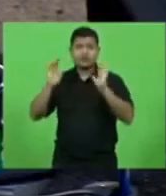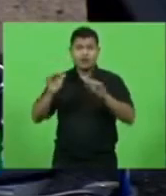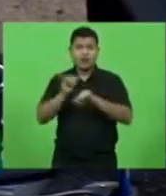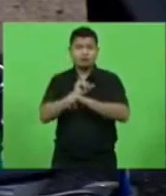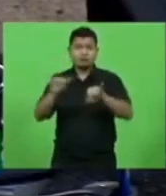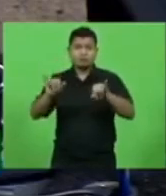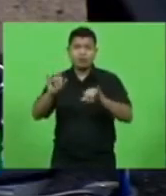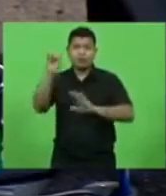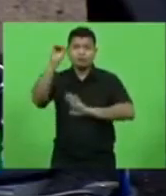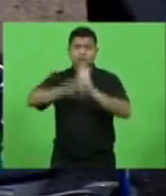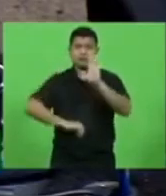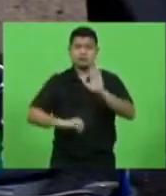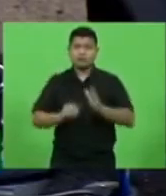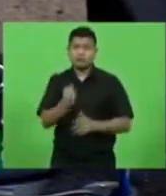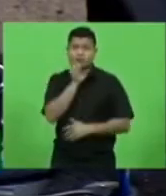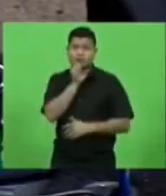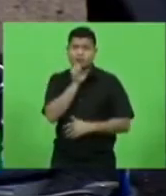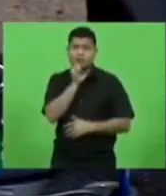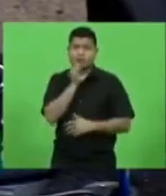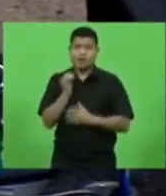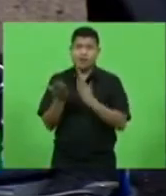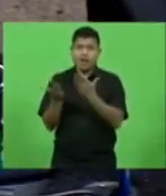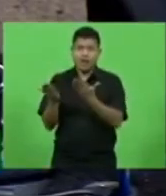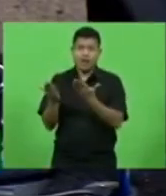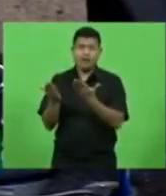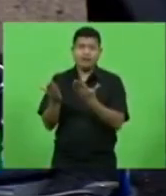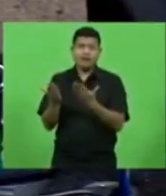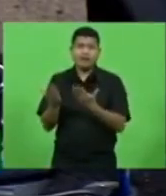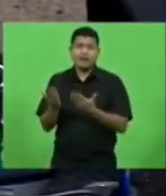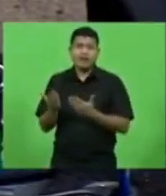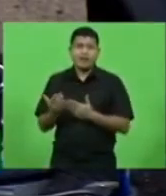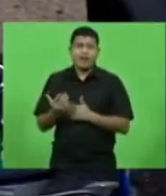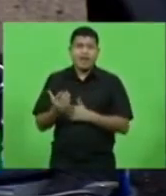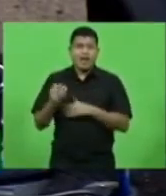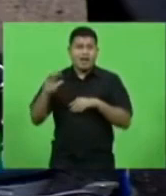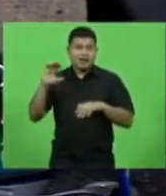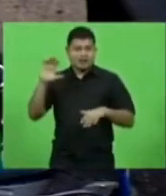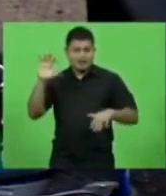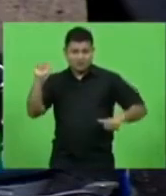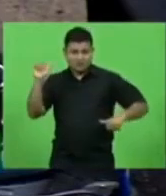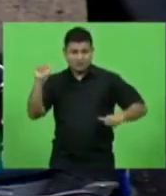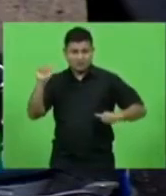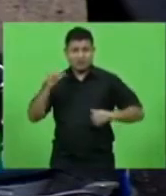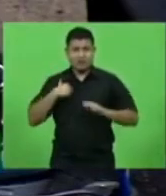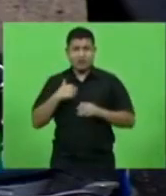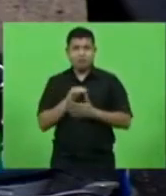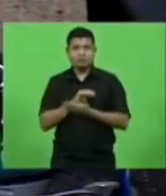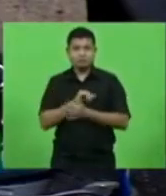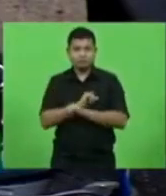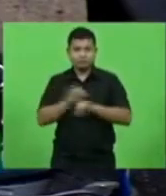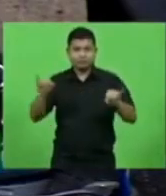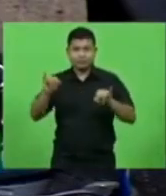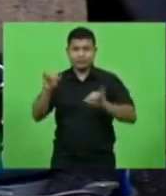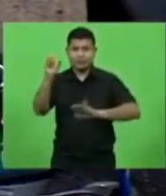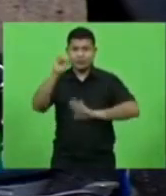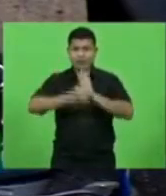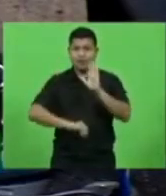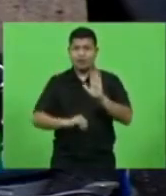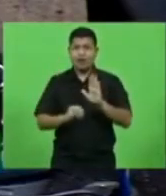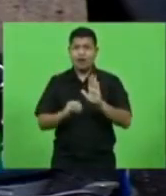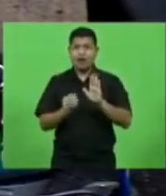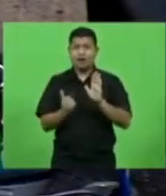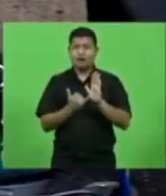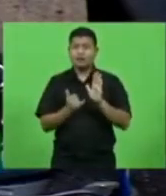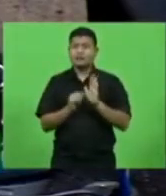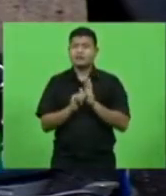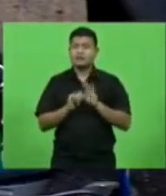por exemplo, a Real Academia Espanhola já teve que emitir, e emitiu em 2004, um informativo da Real